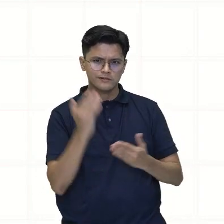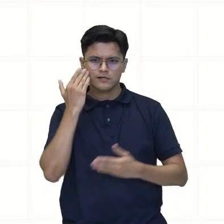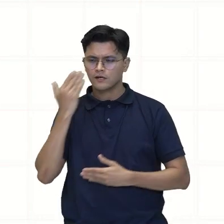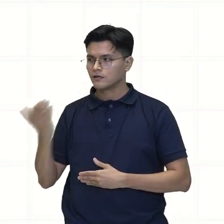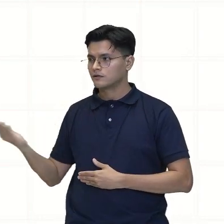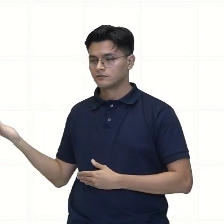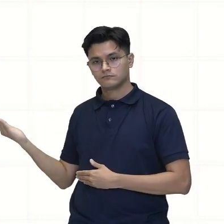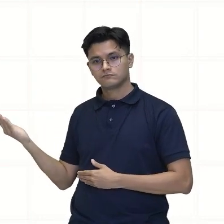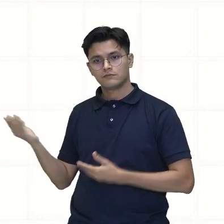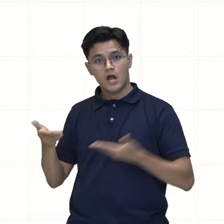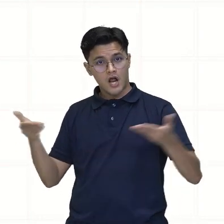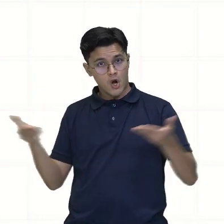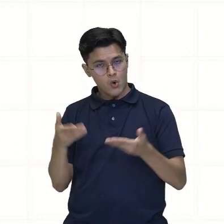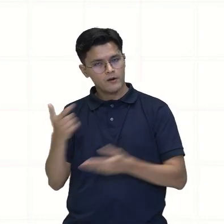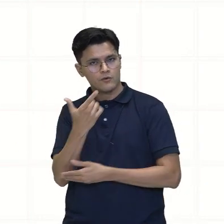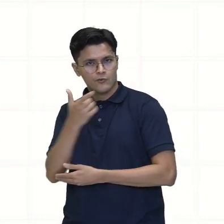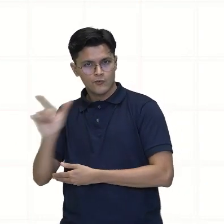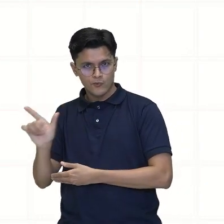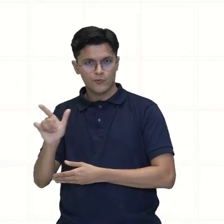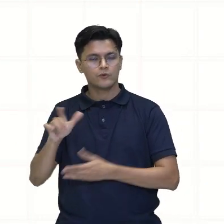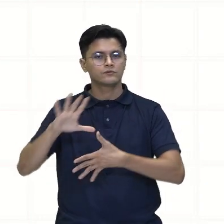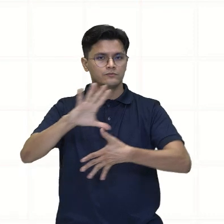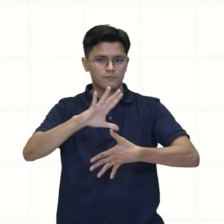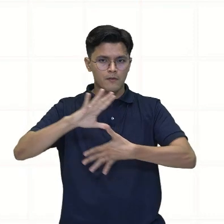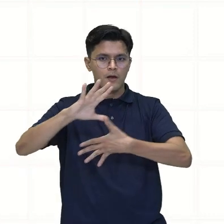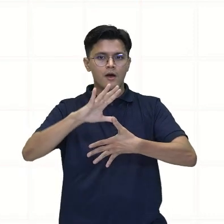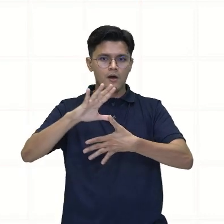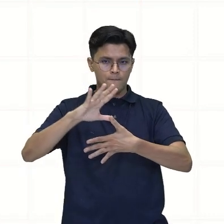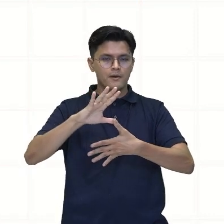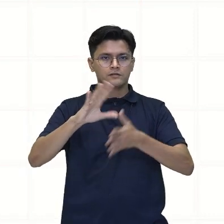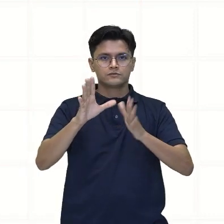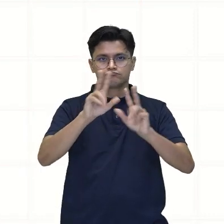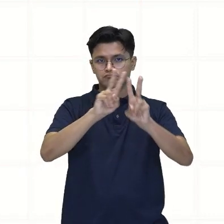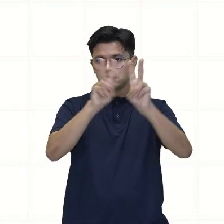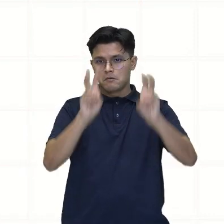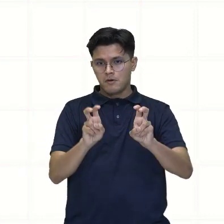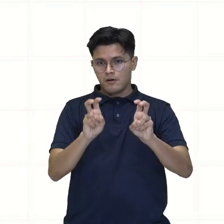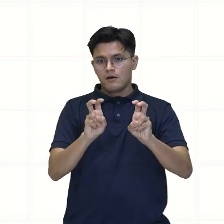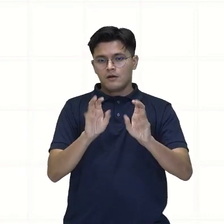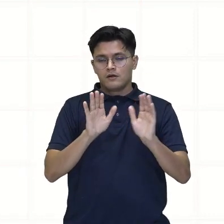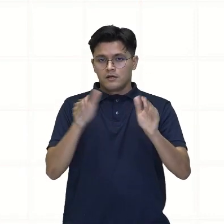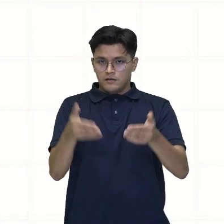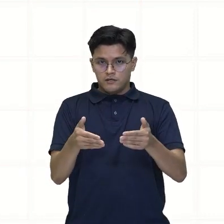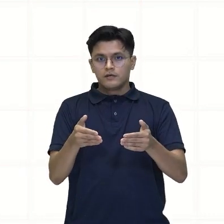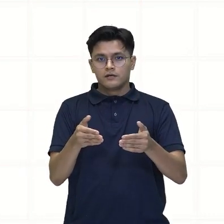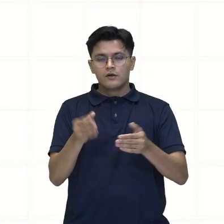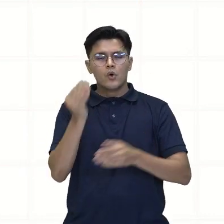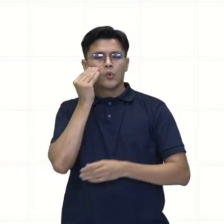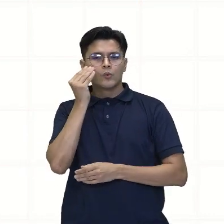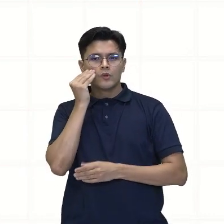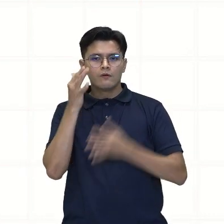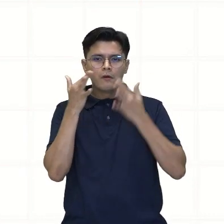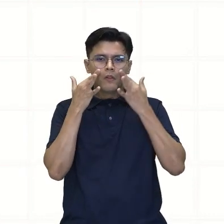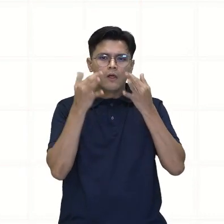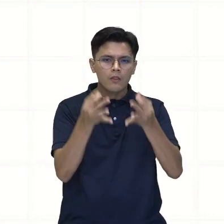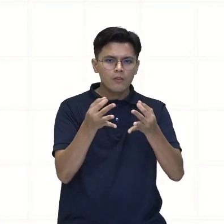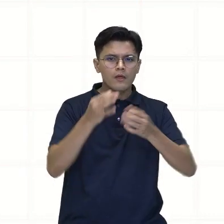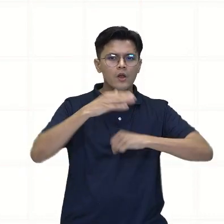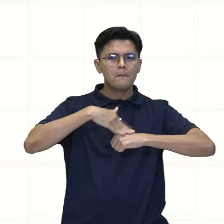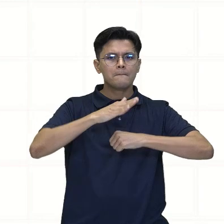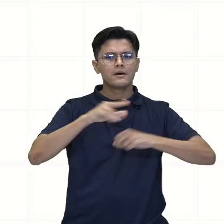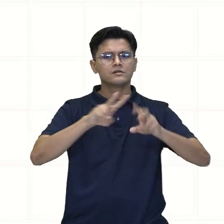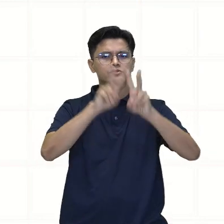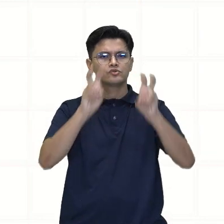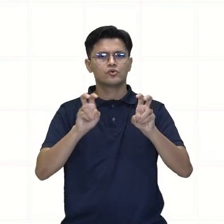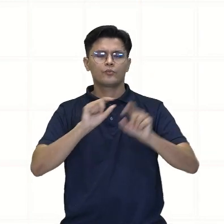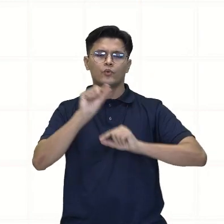outro mapa temático, né, observando um pouco mais sobre